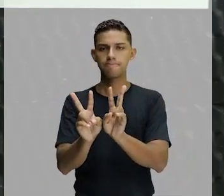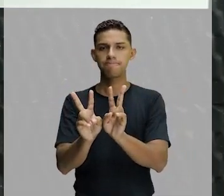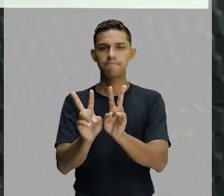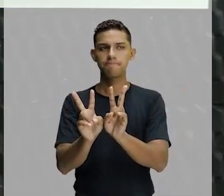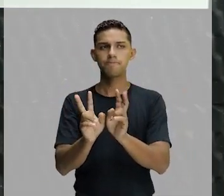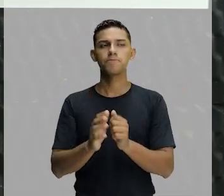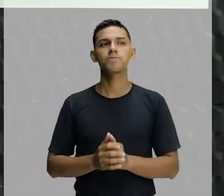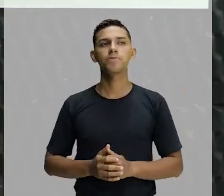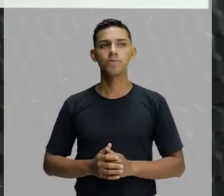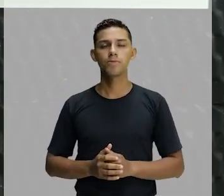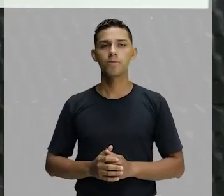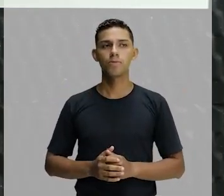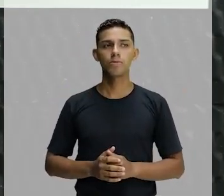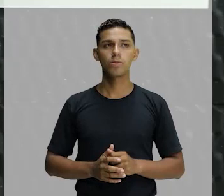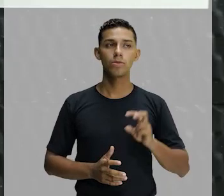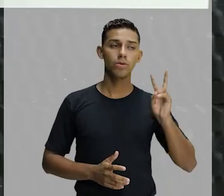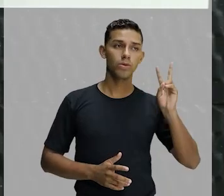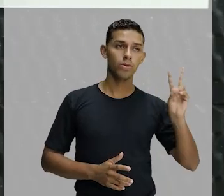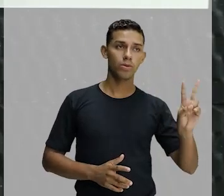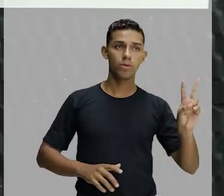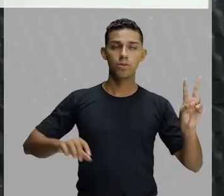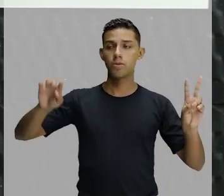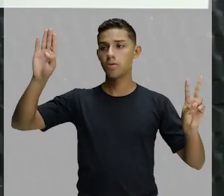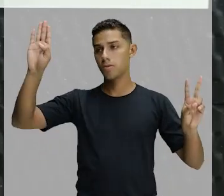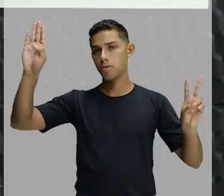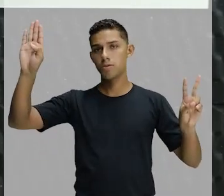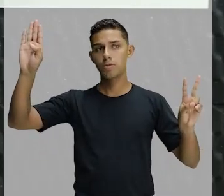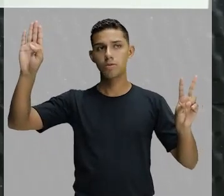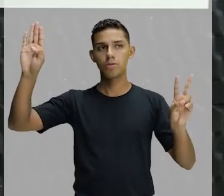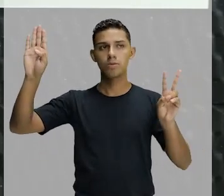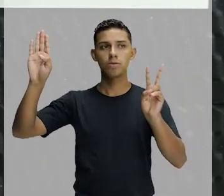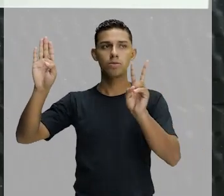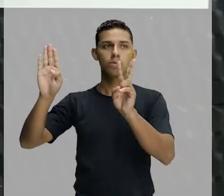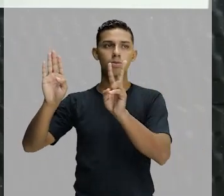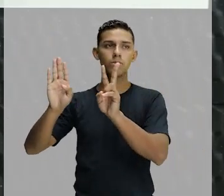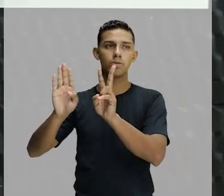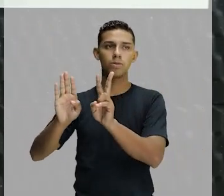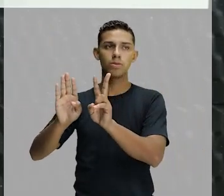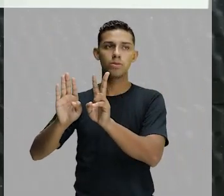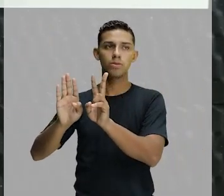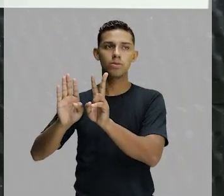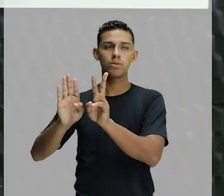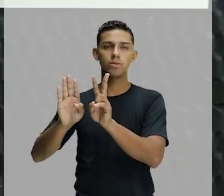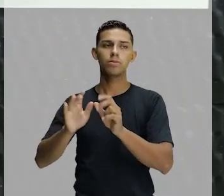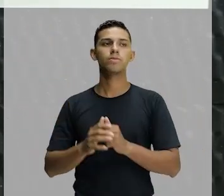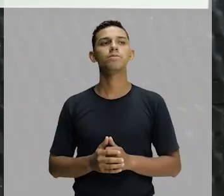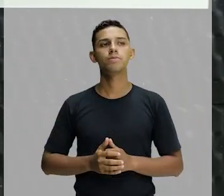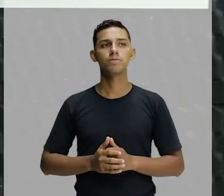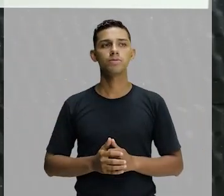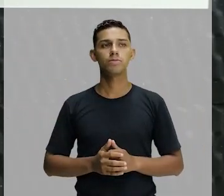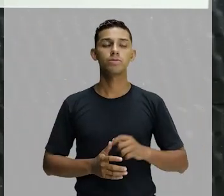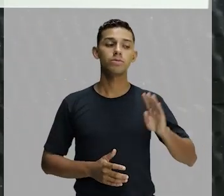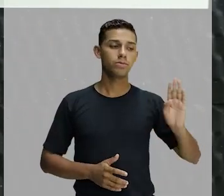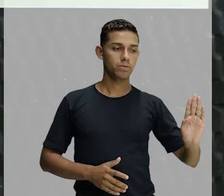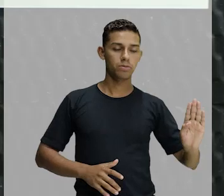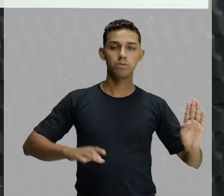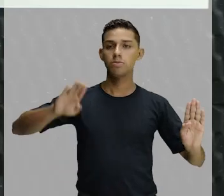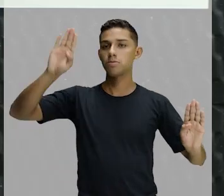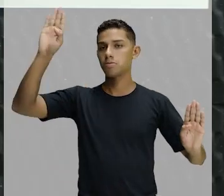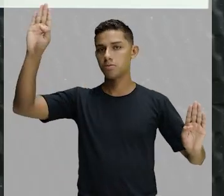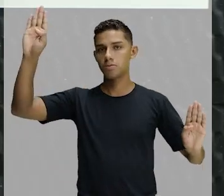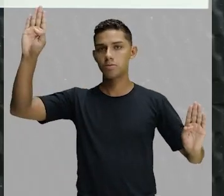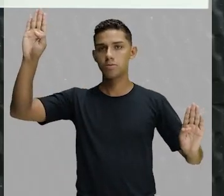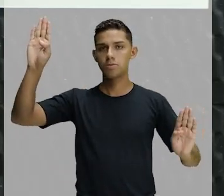Vzão, Vzão. Este Vzão com Bzão vai ficar Vzão, Bzão.